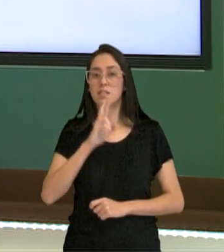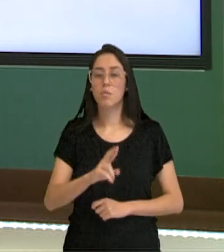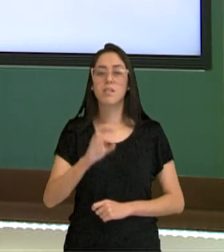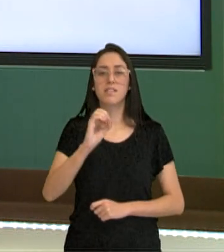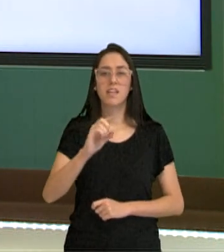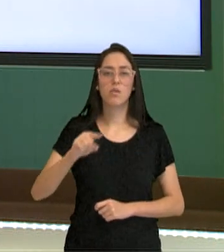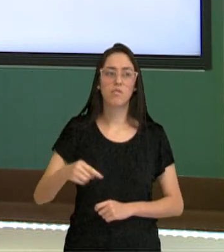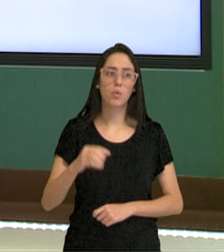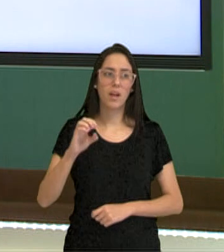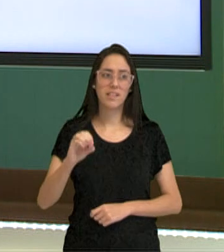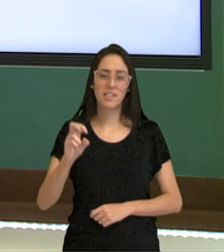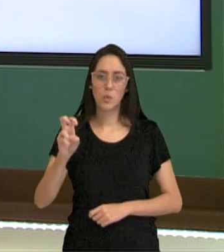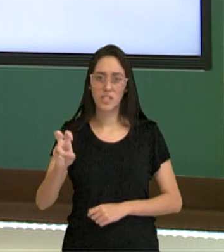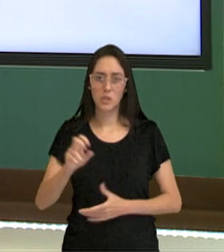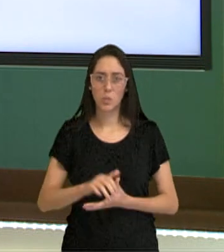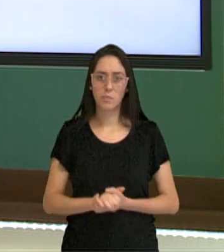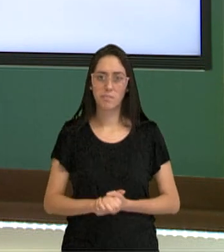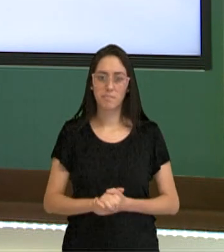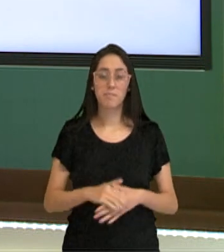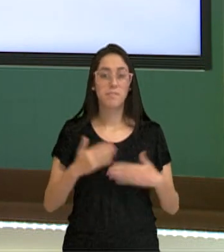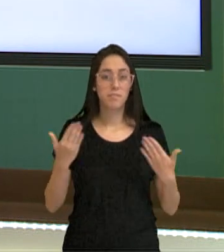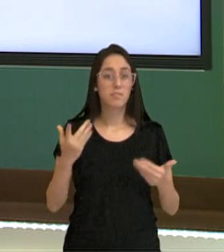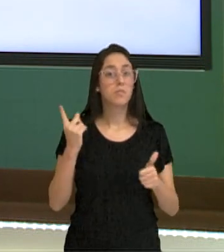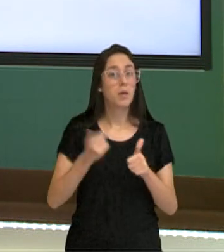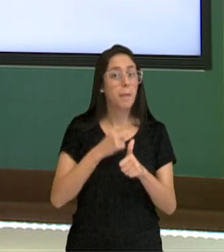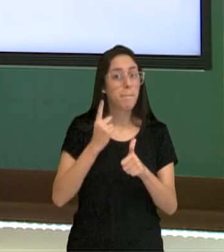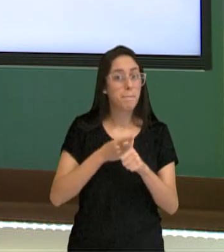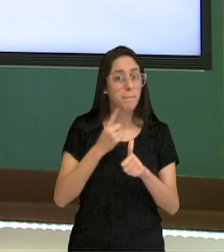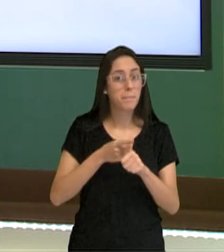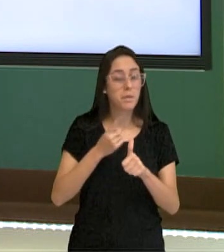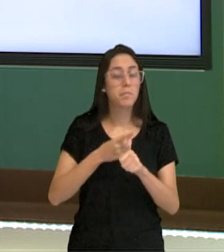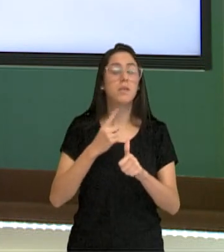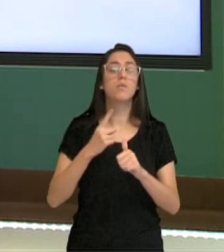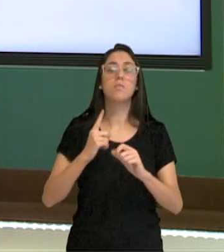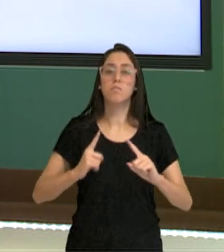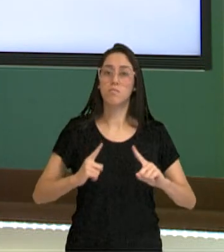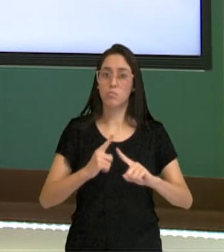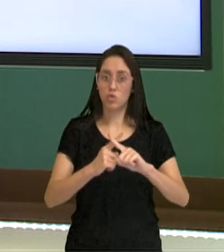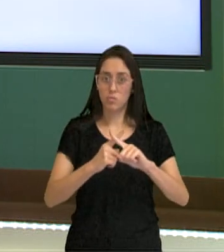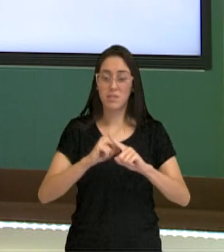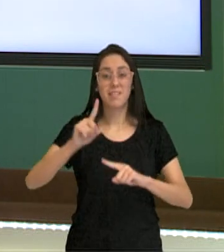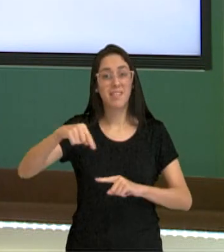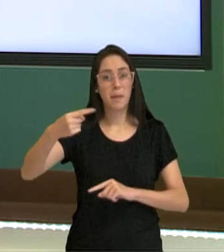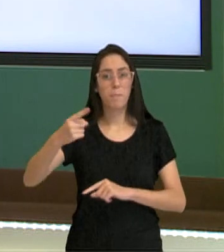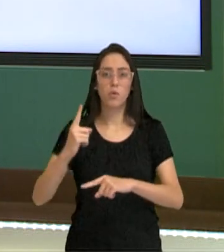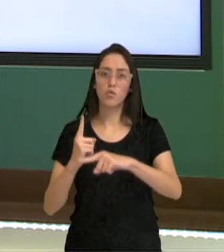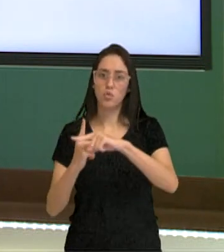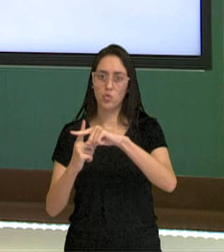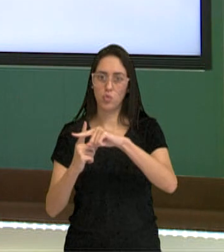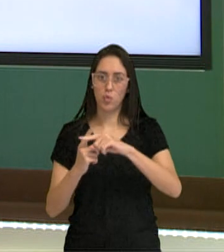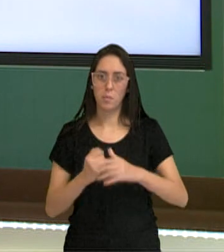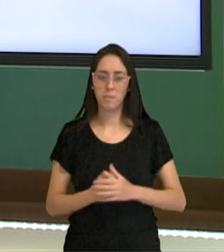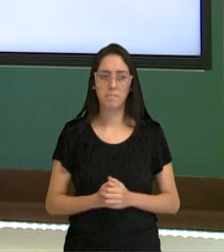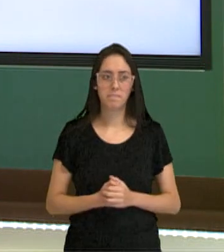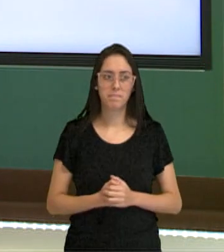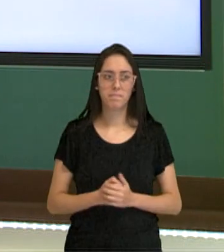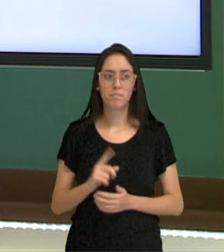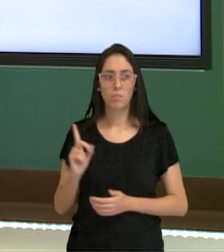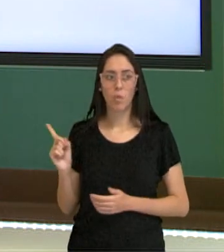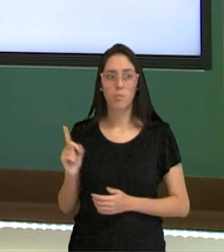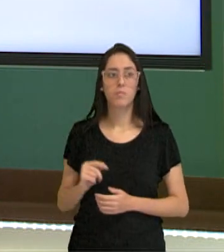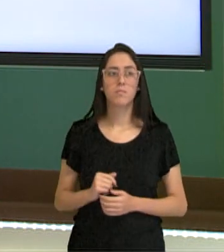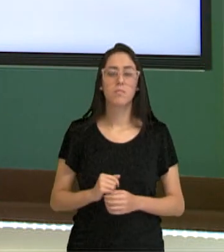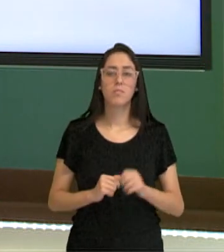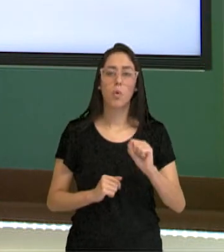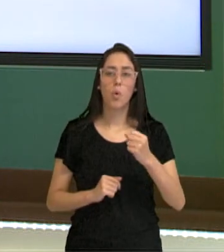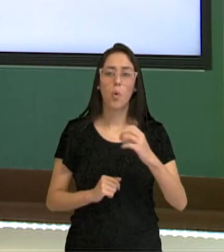0,05. Então, lembrando que primeiro a multiplicação para depois a soma. 0,05 vezes 12 mil, 600.